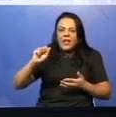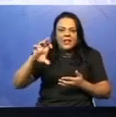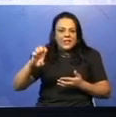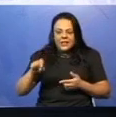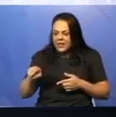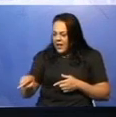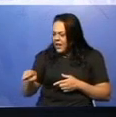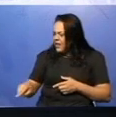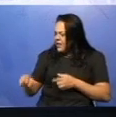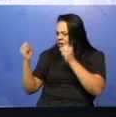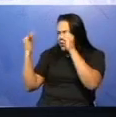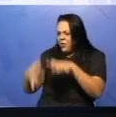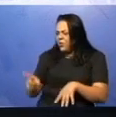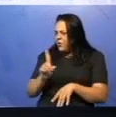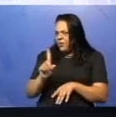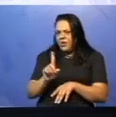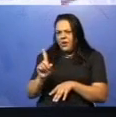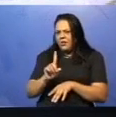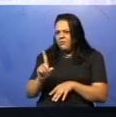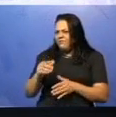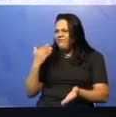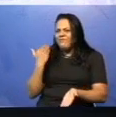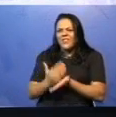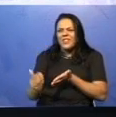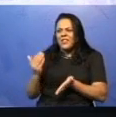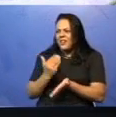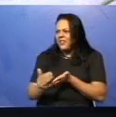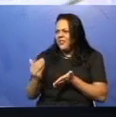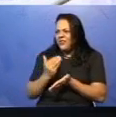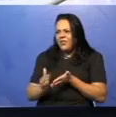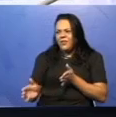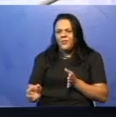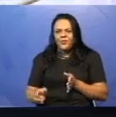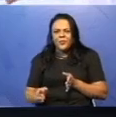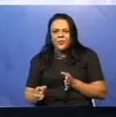Os que tinham pernas longas morreram,